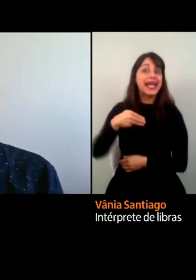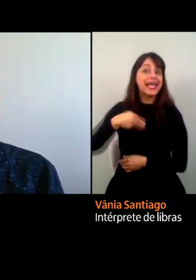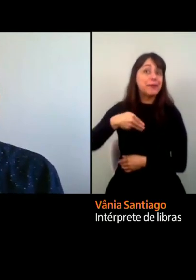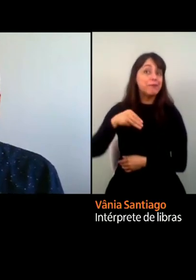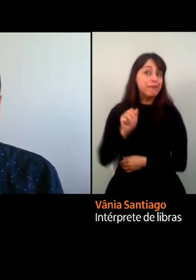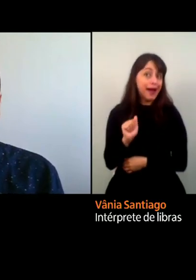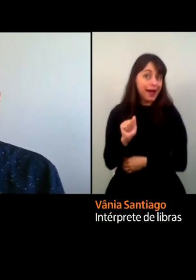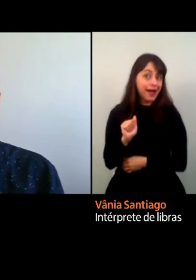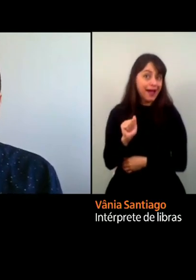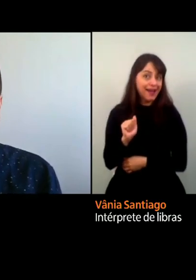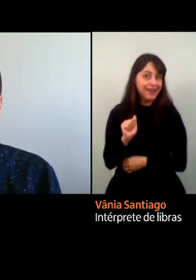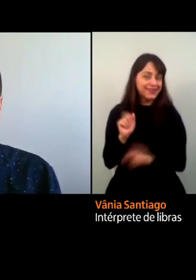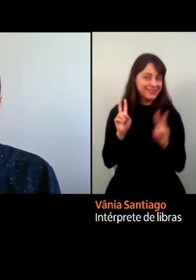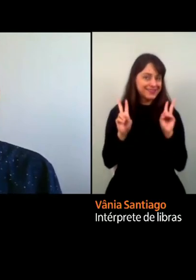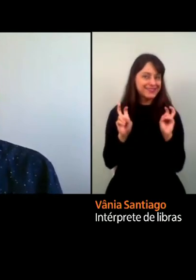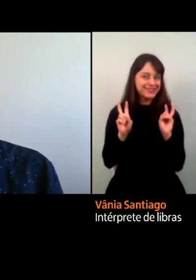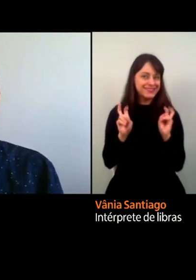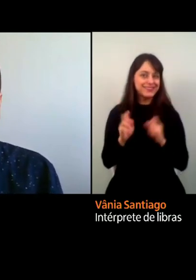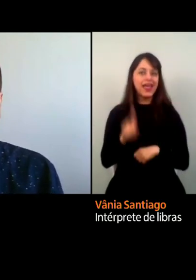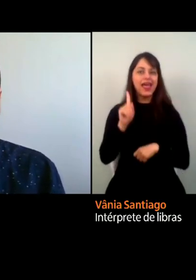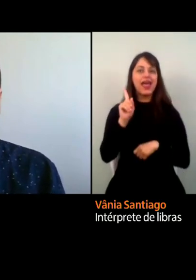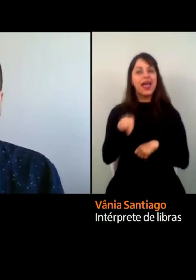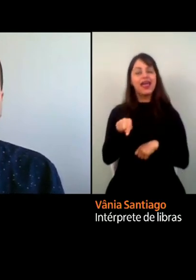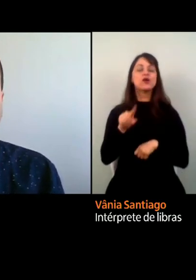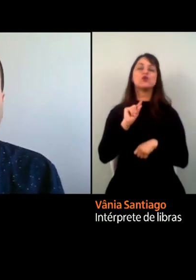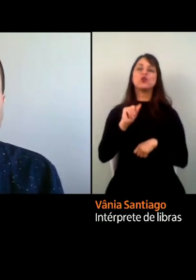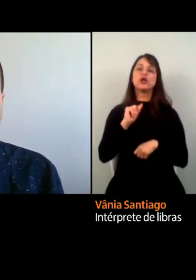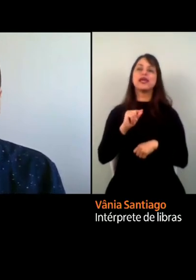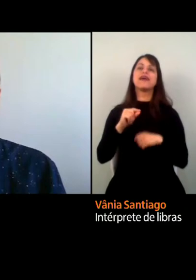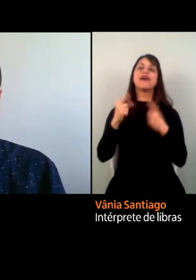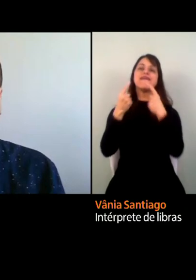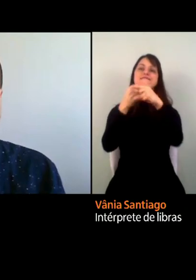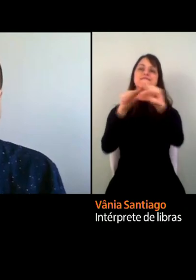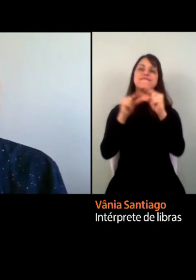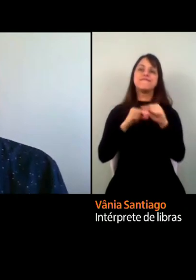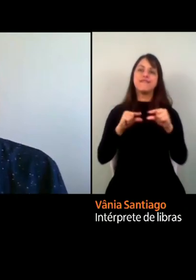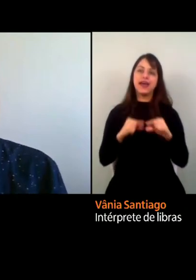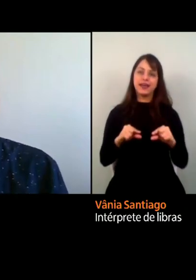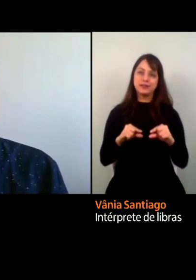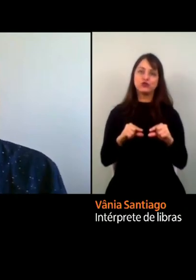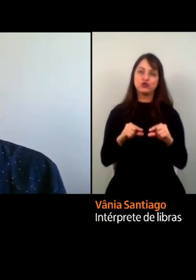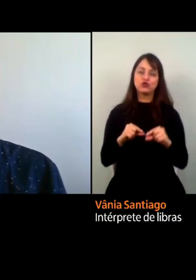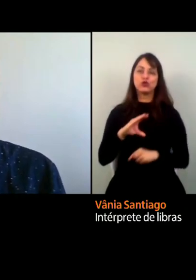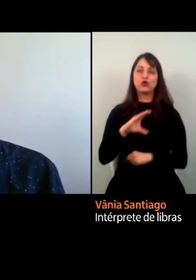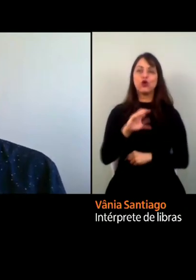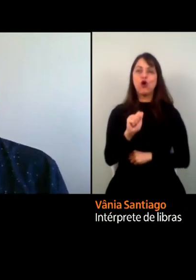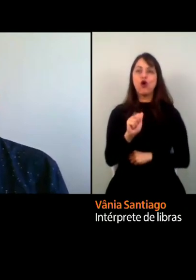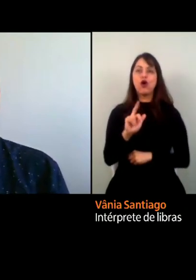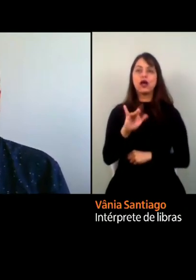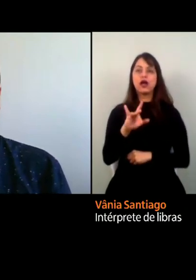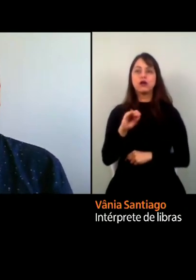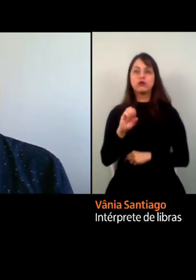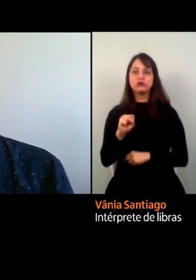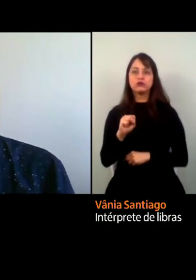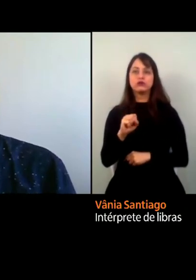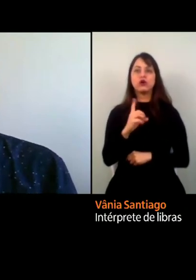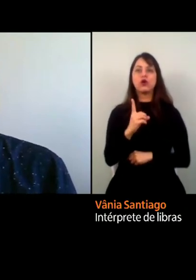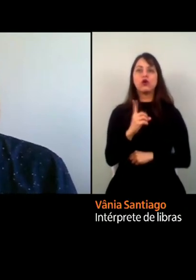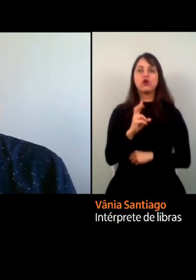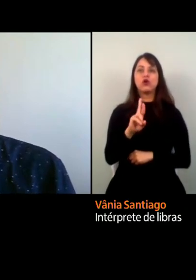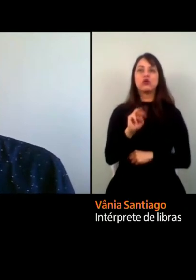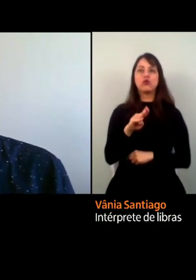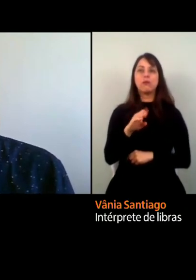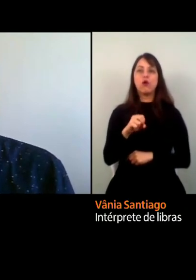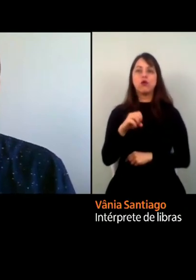verso de Carlos Drummond de Andrade, extraído do poema Museu da Inconfidência. Eu